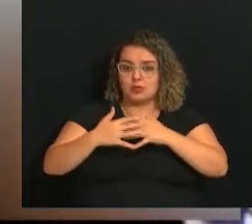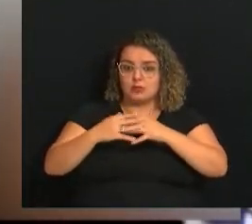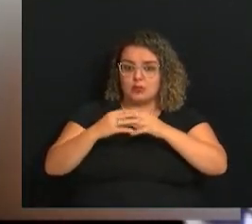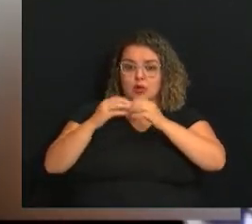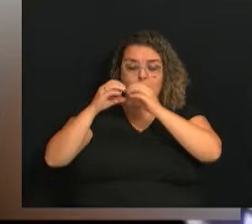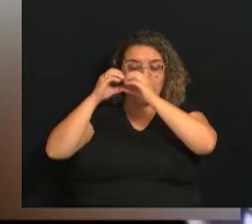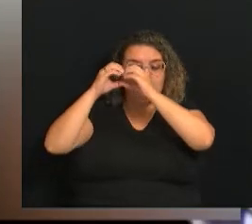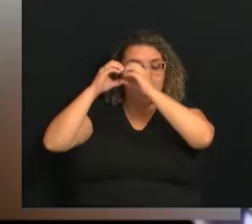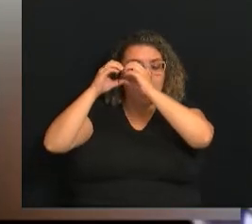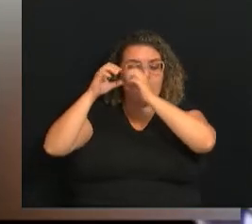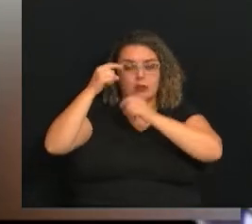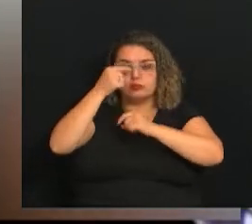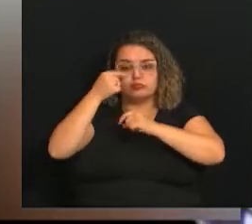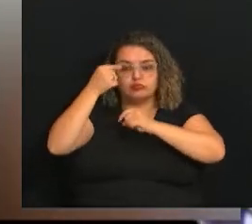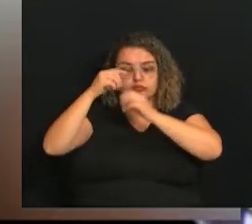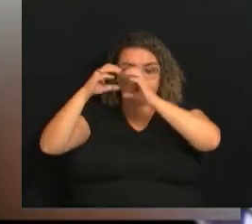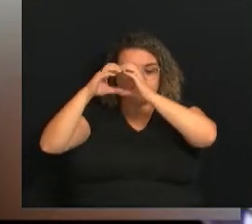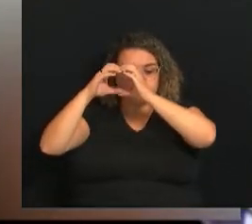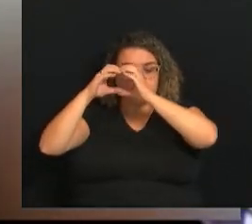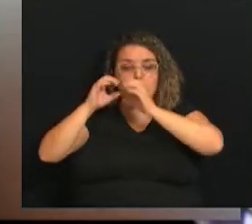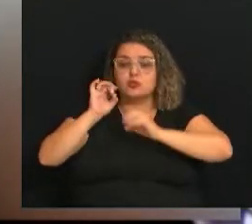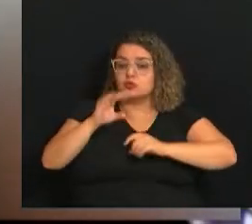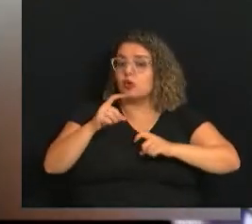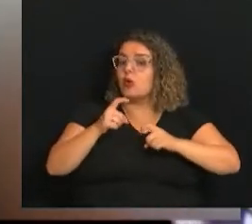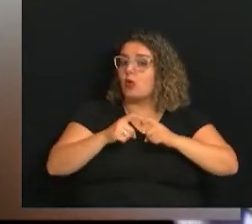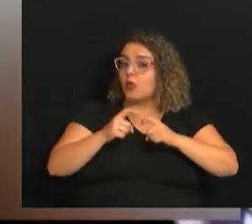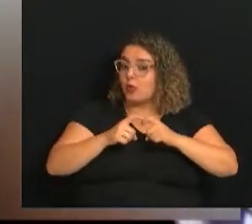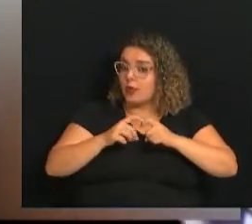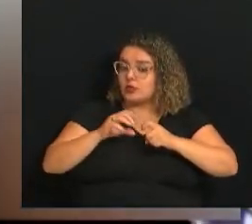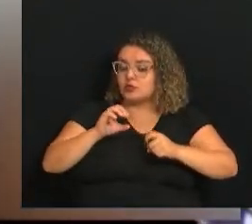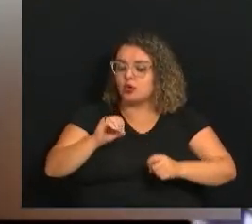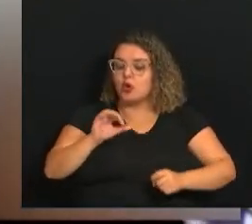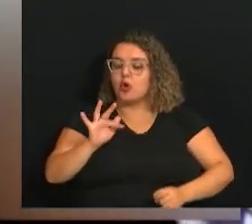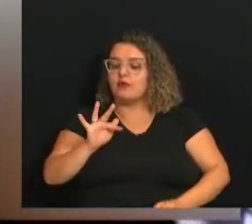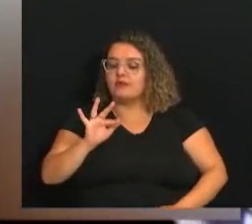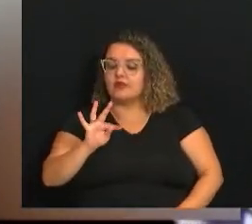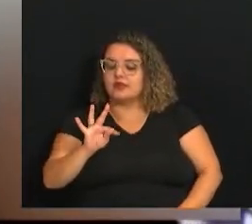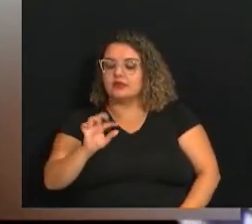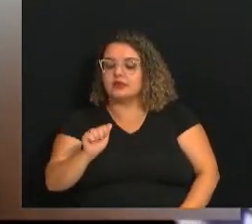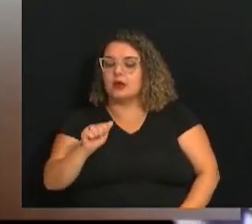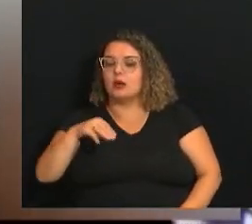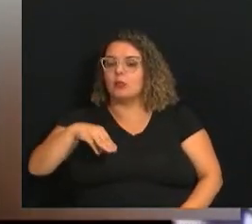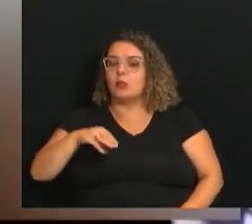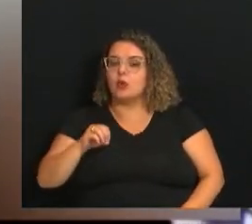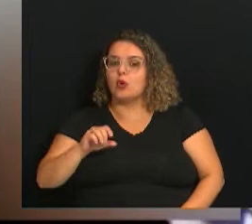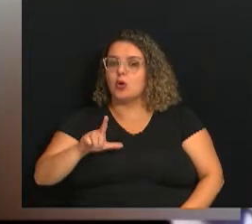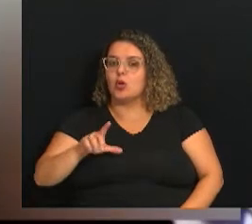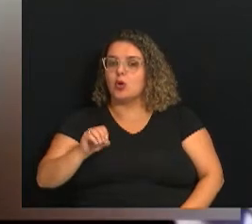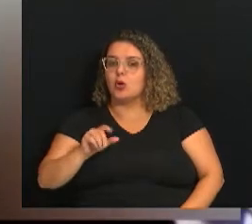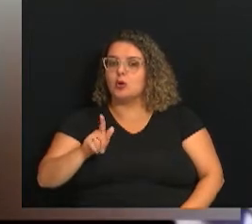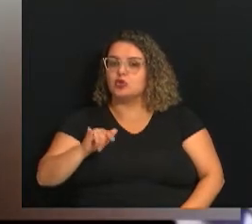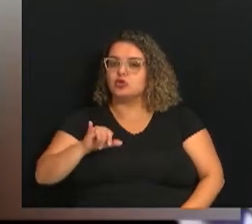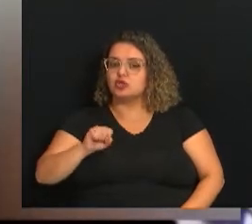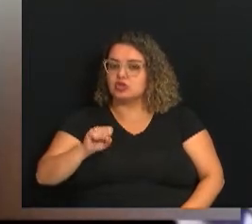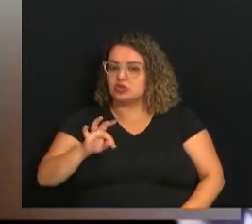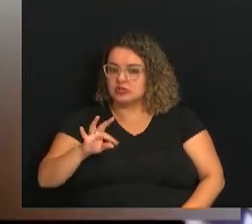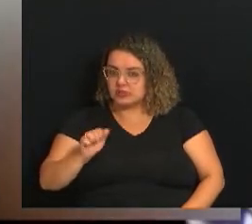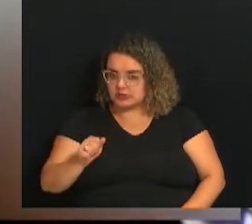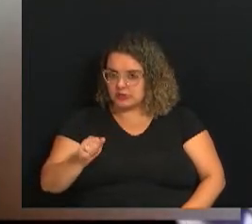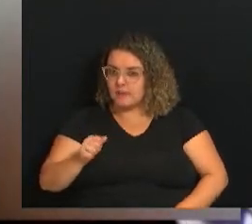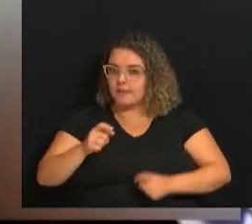ele tem a preparação e a capacidade técnica para diagnosticar corretamente essas doenças e realizar o